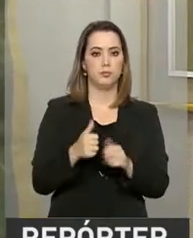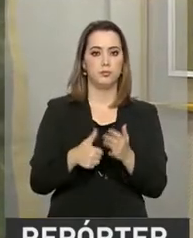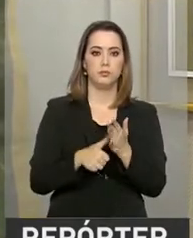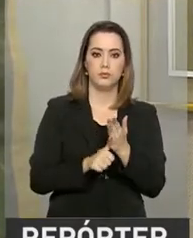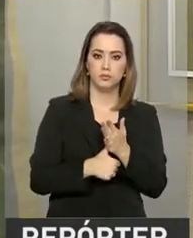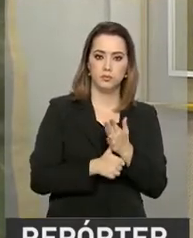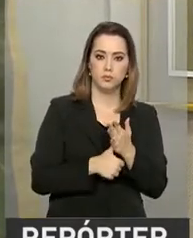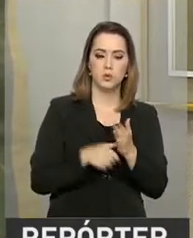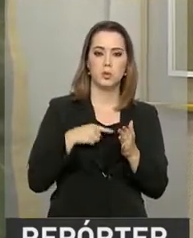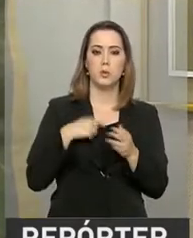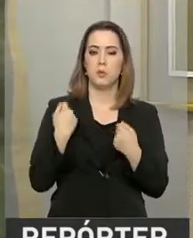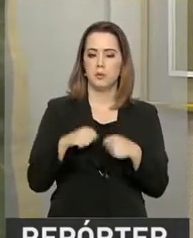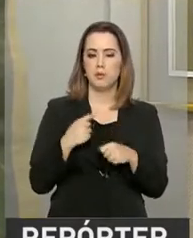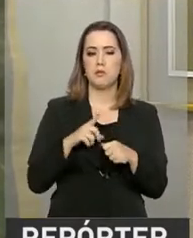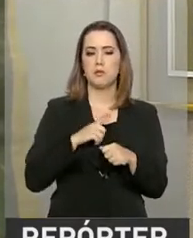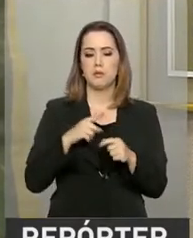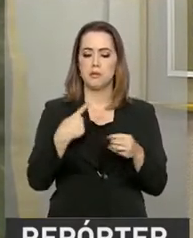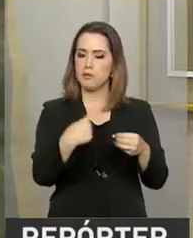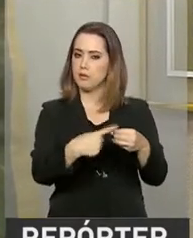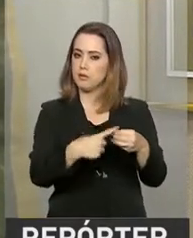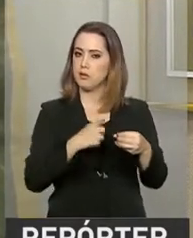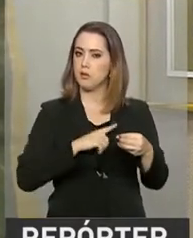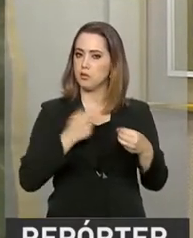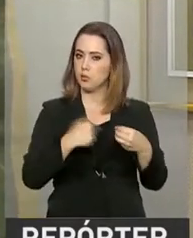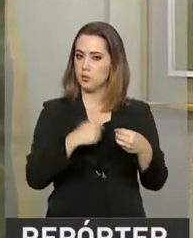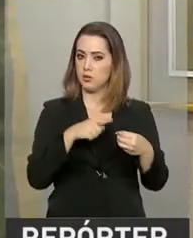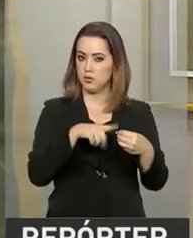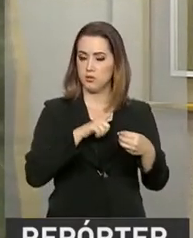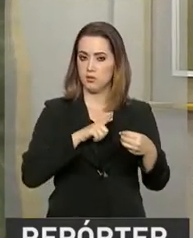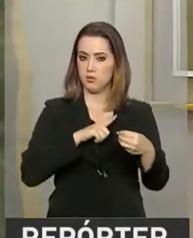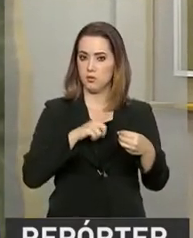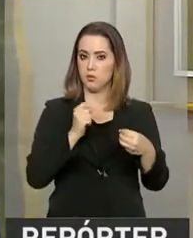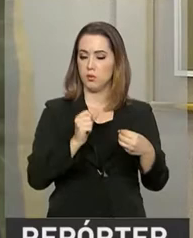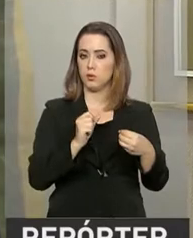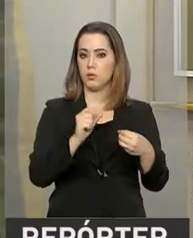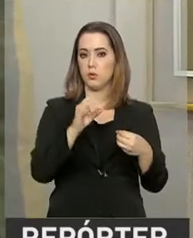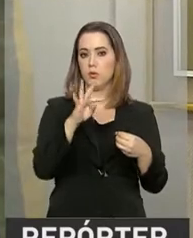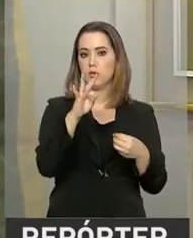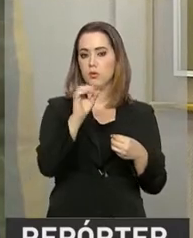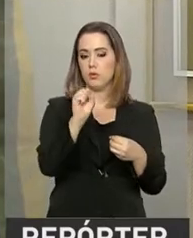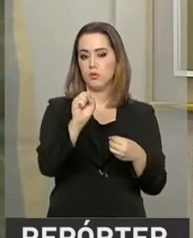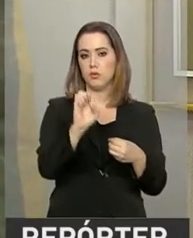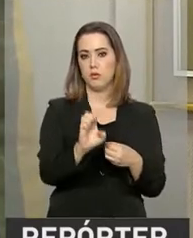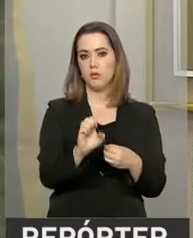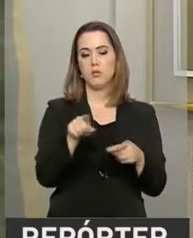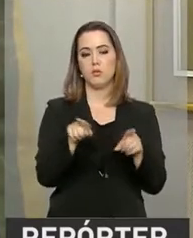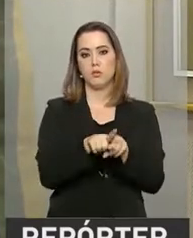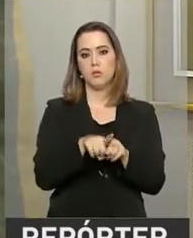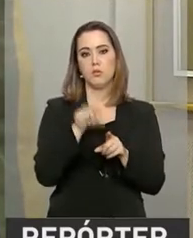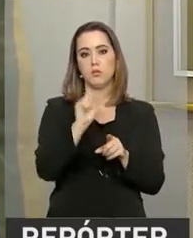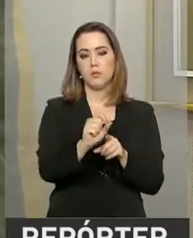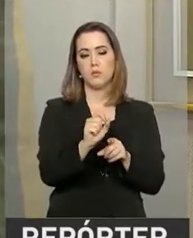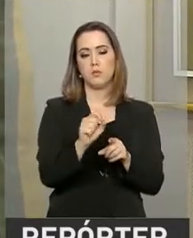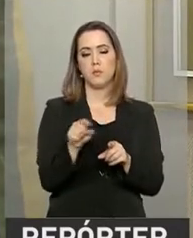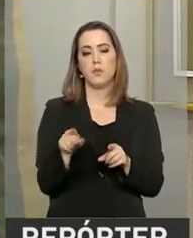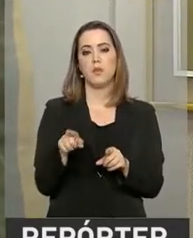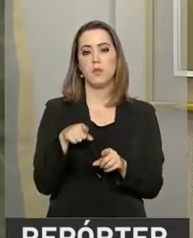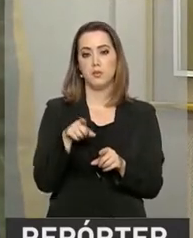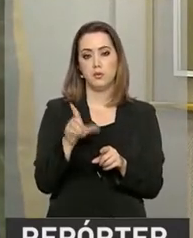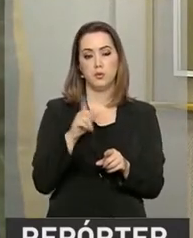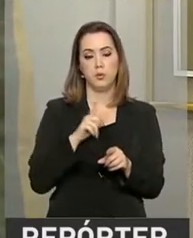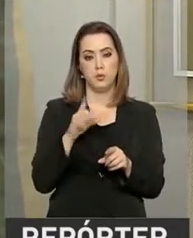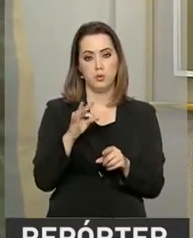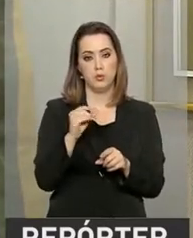a conectividade prontuário eletrônico ea base de dados do tse portanto isso funcionará inicialmente nas cidades onde o tse já